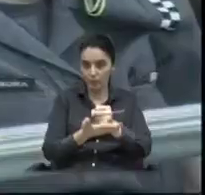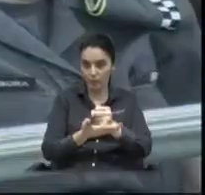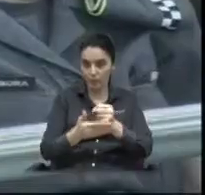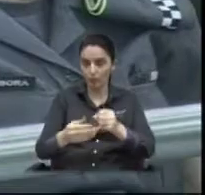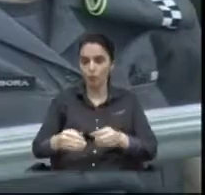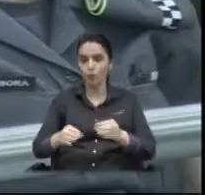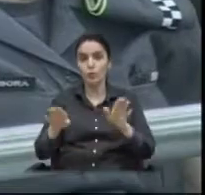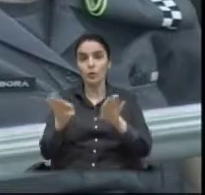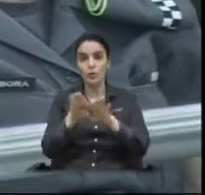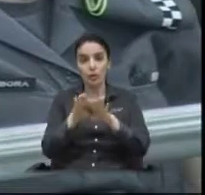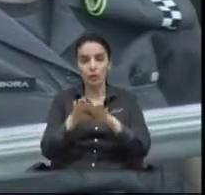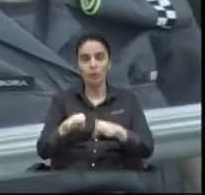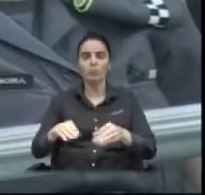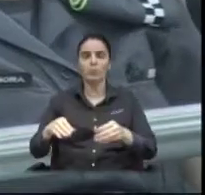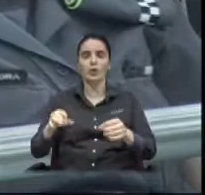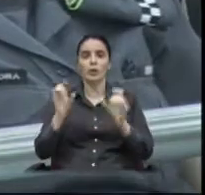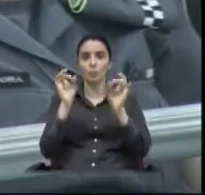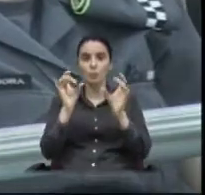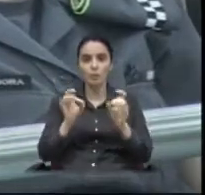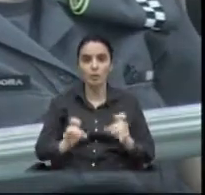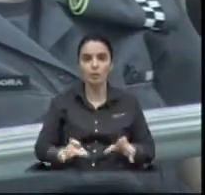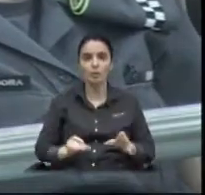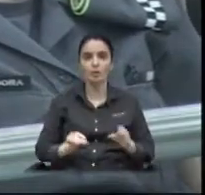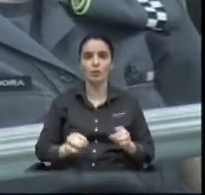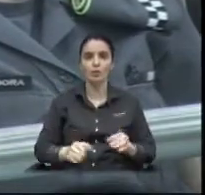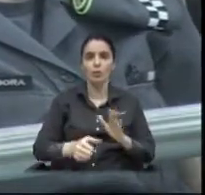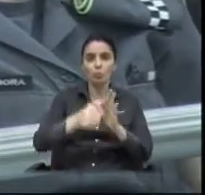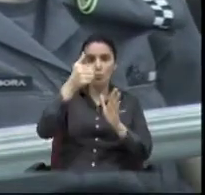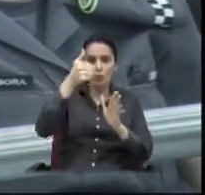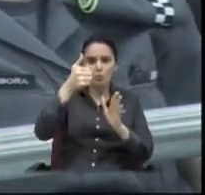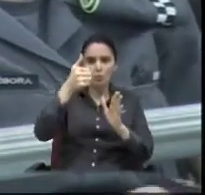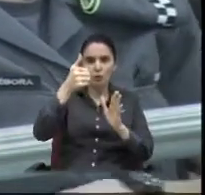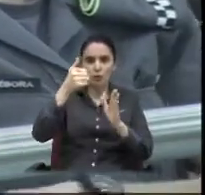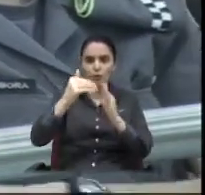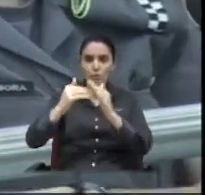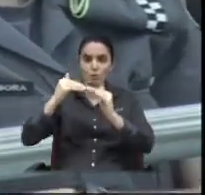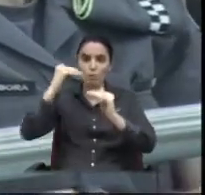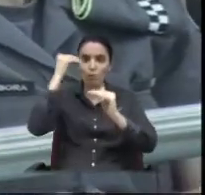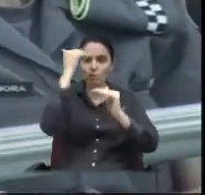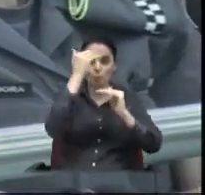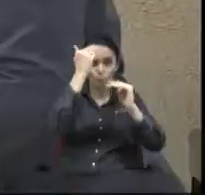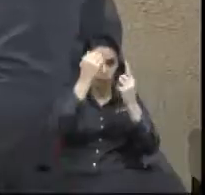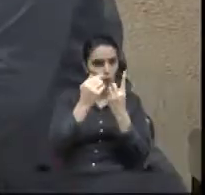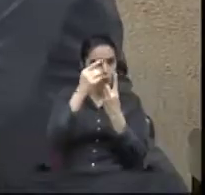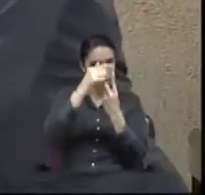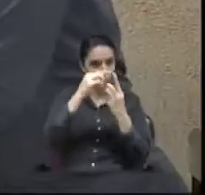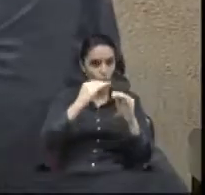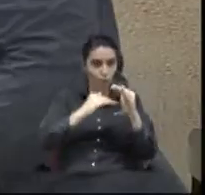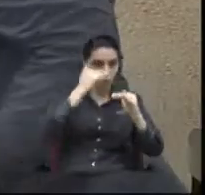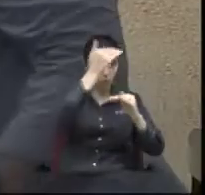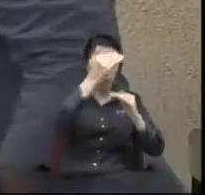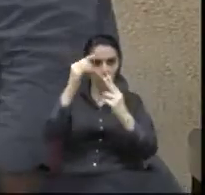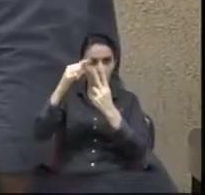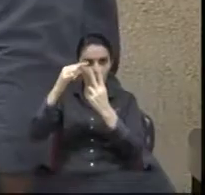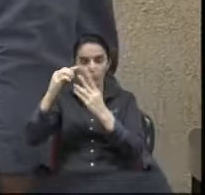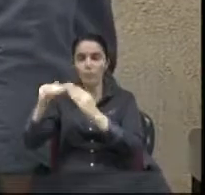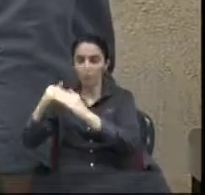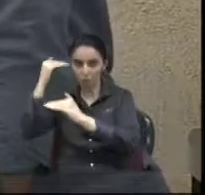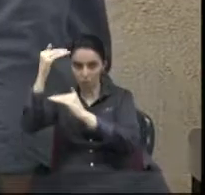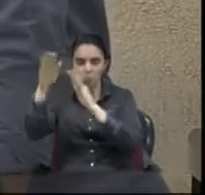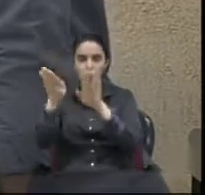ela foi primeiro lugar nos dois modos então fiz essa moção quero agradecer